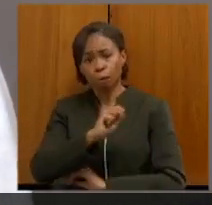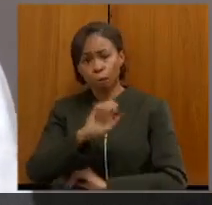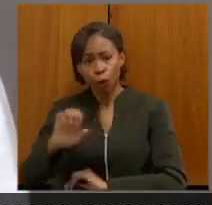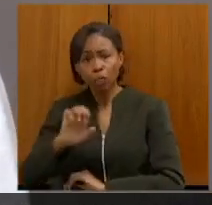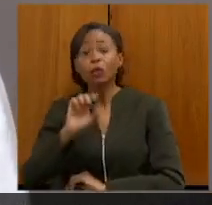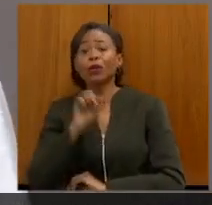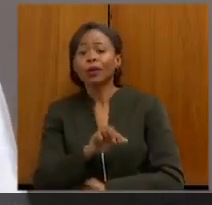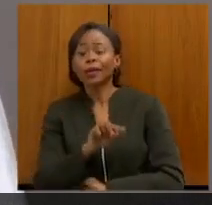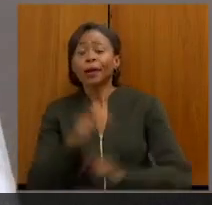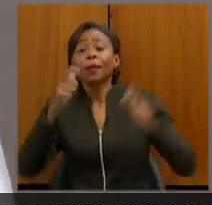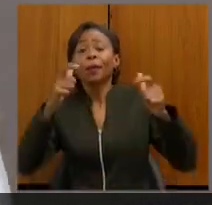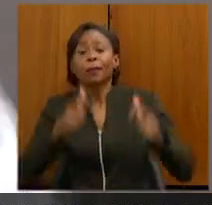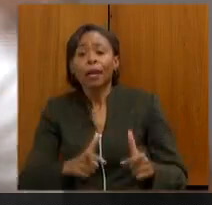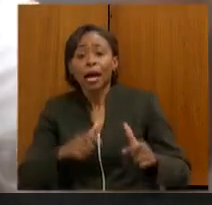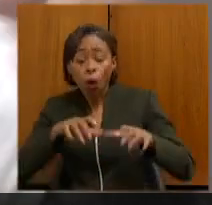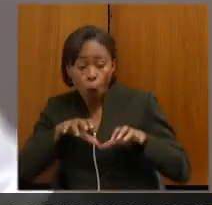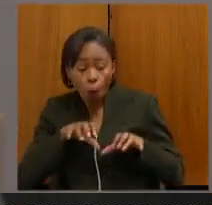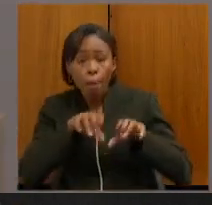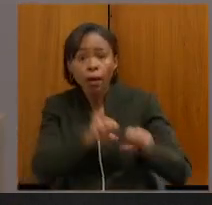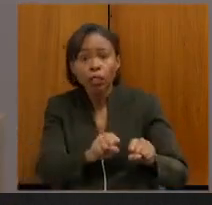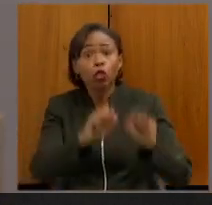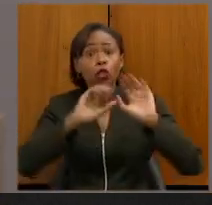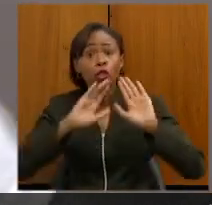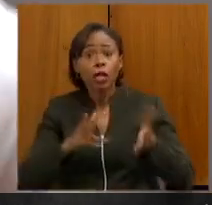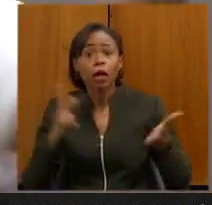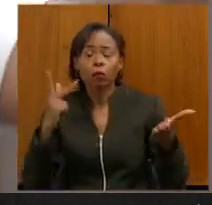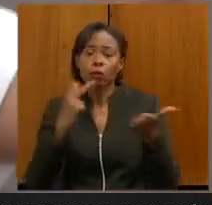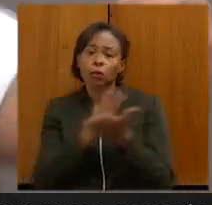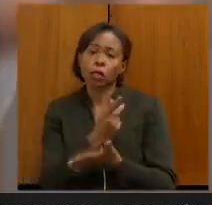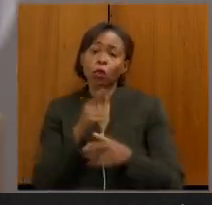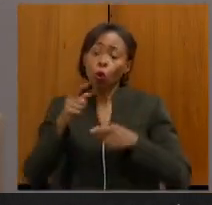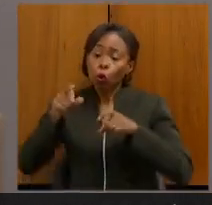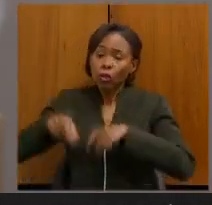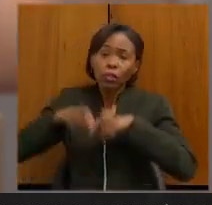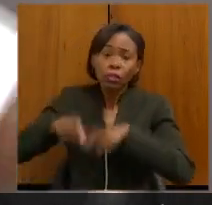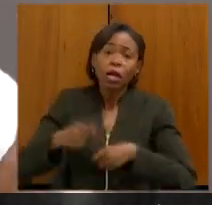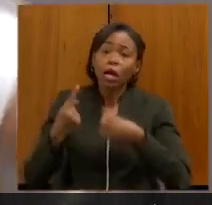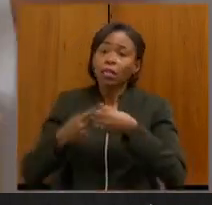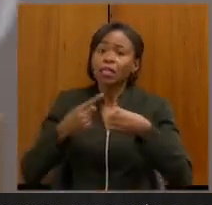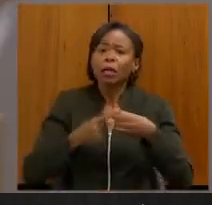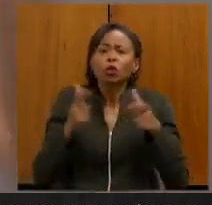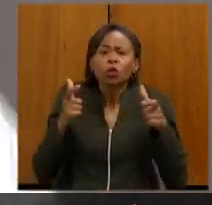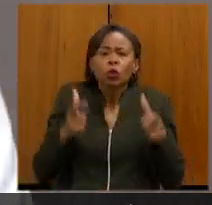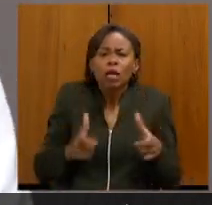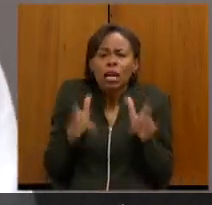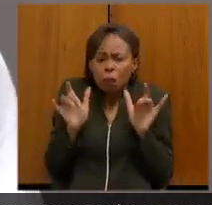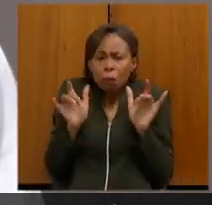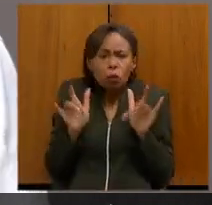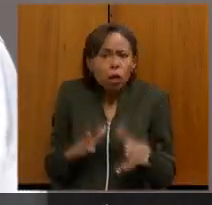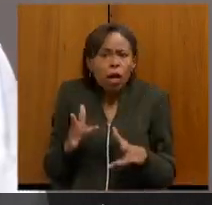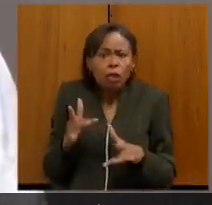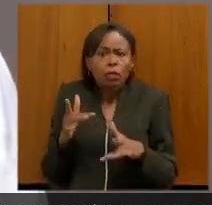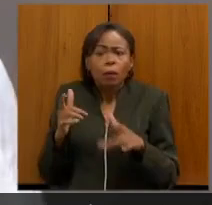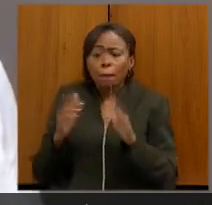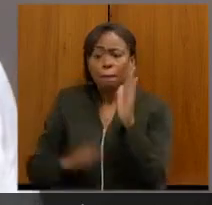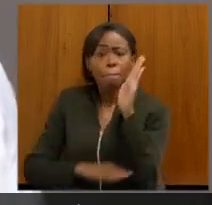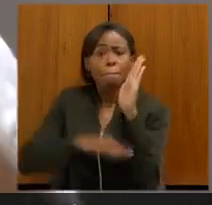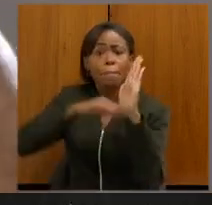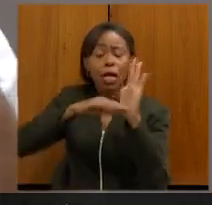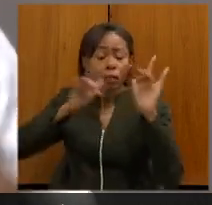a ocupação está acontecendo no campo na cidade em terrenos abandonados em prédios abandonados